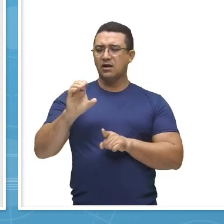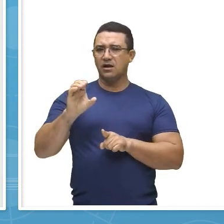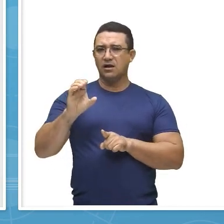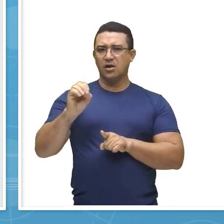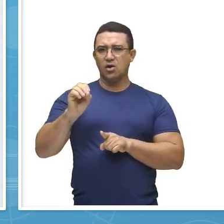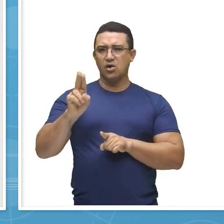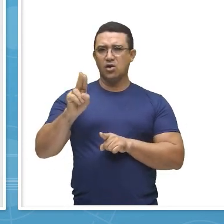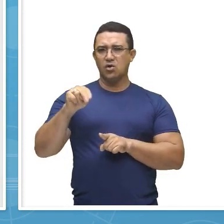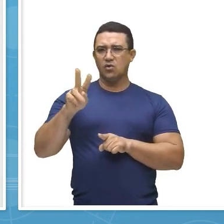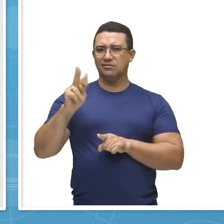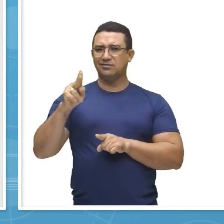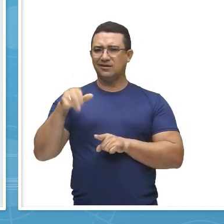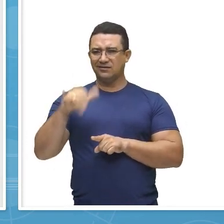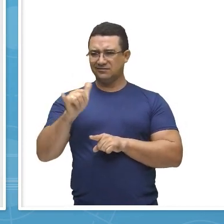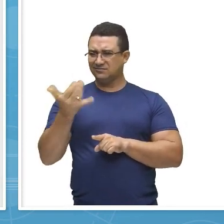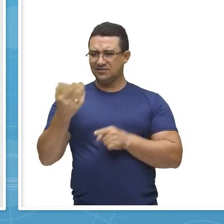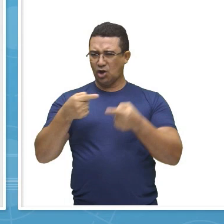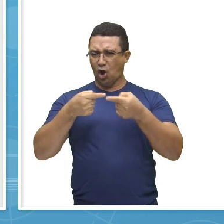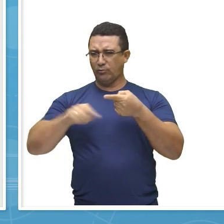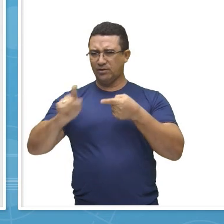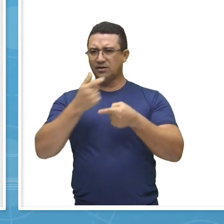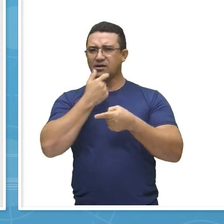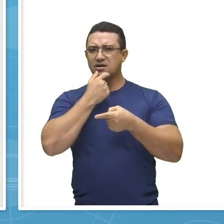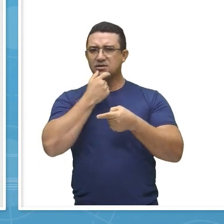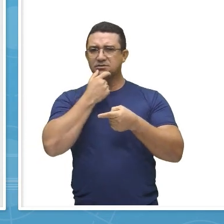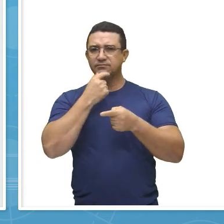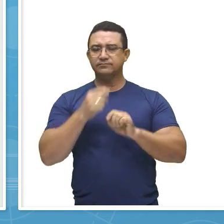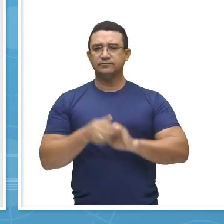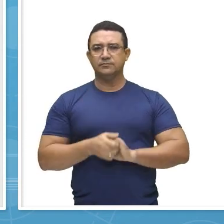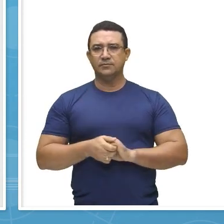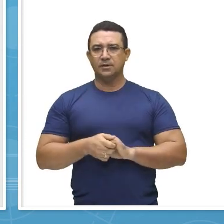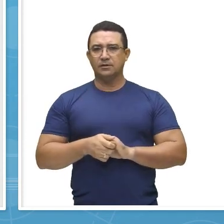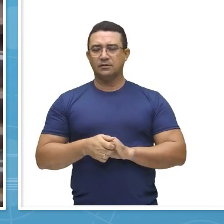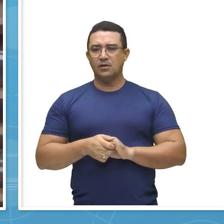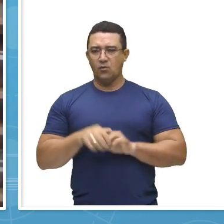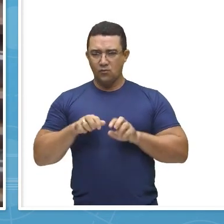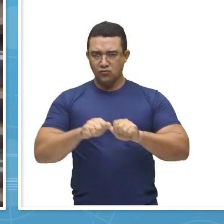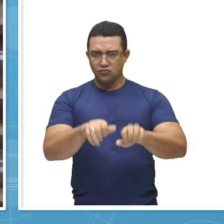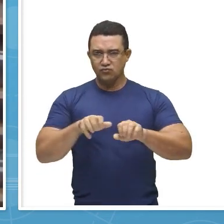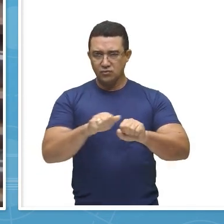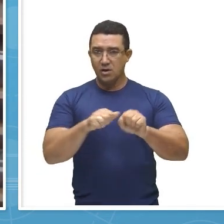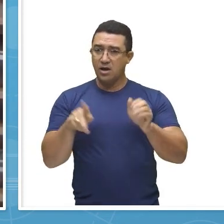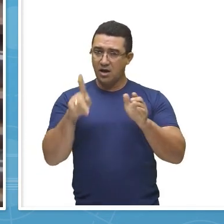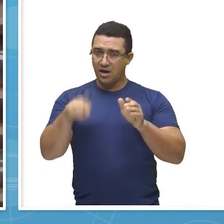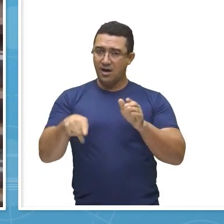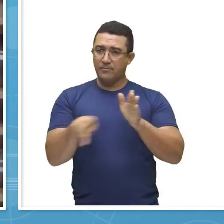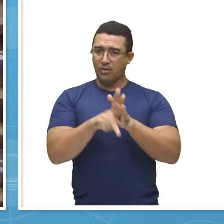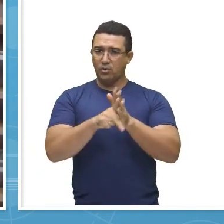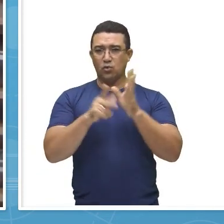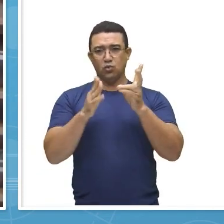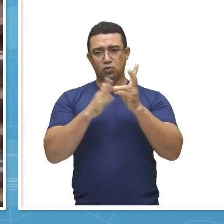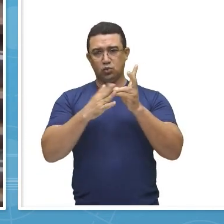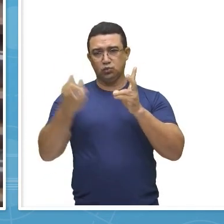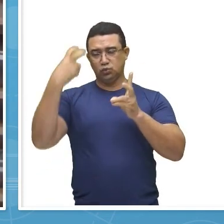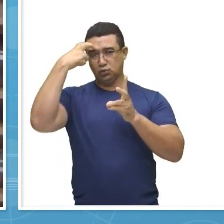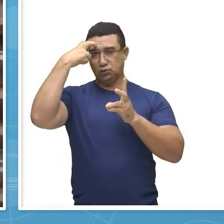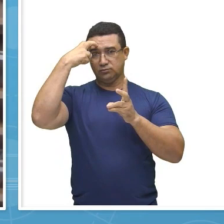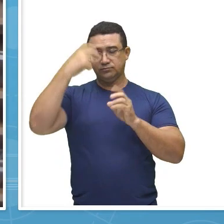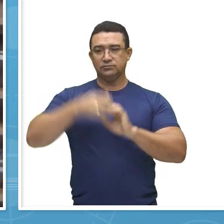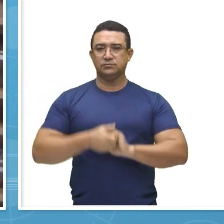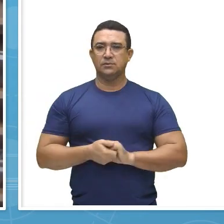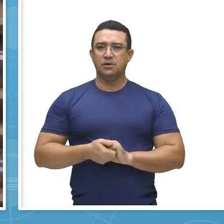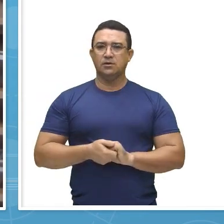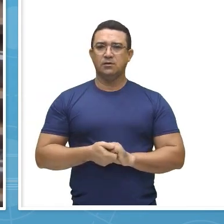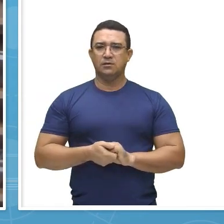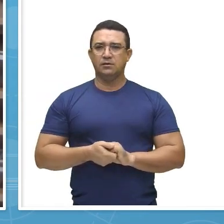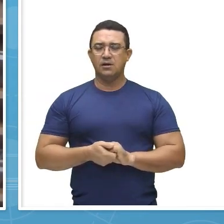açaí, como vocês já sabem, está muito associado também à cultura indígena. Então, nós temos como alternativa